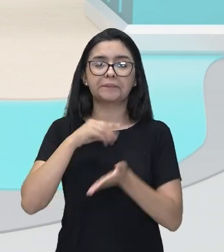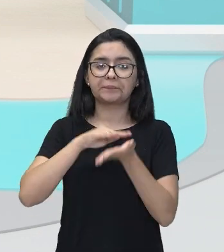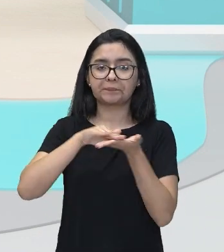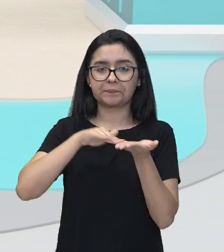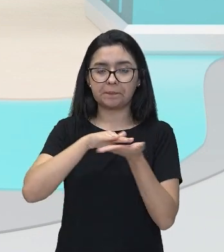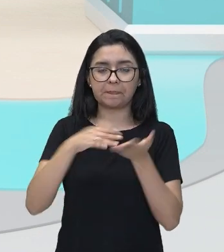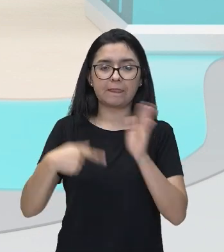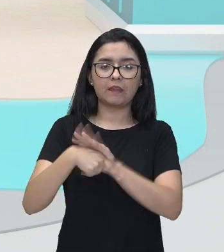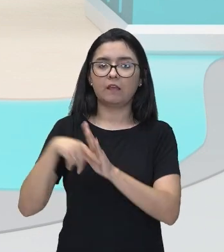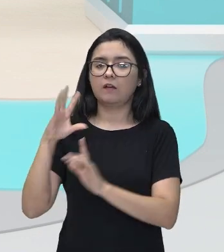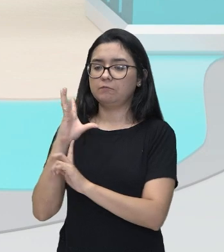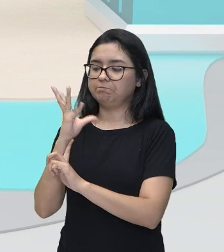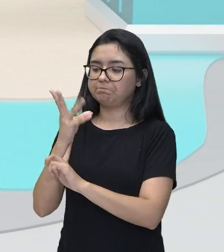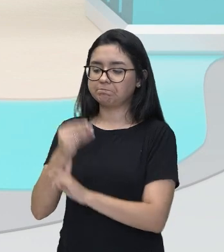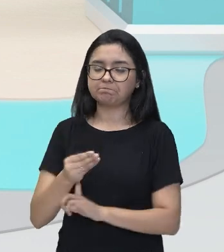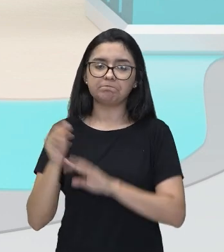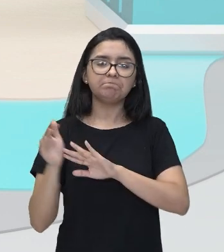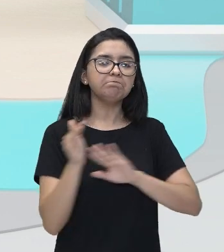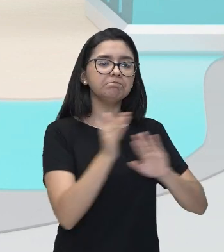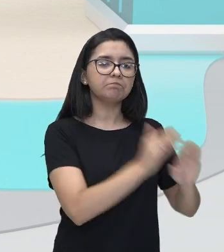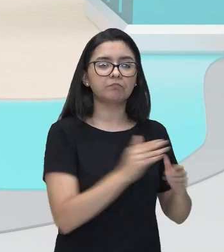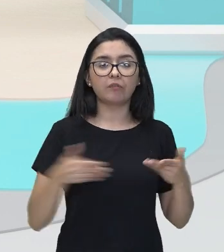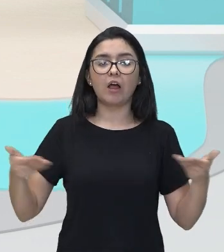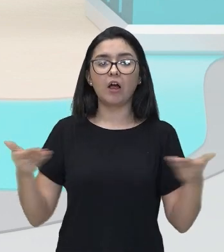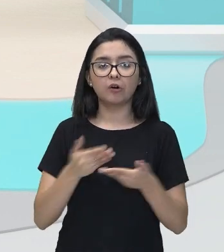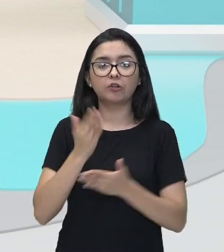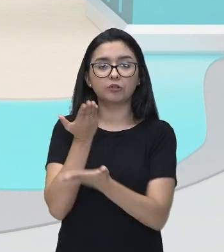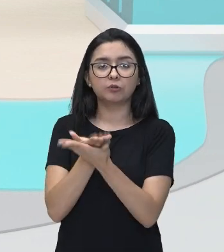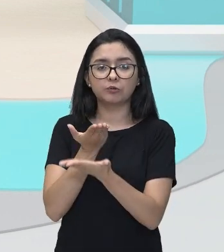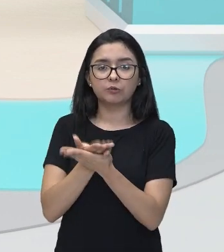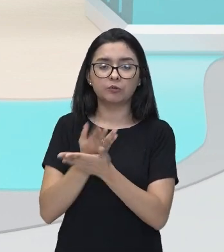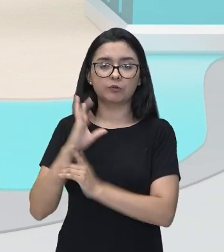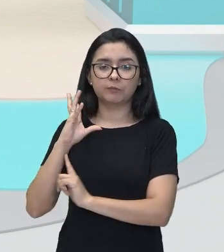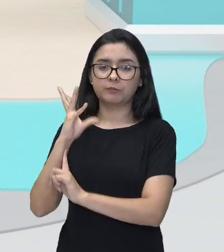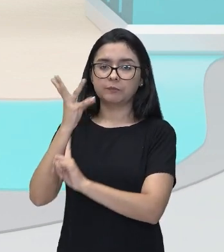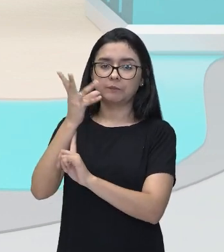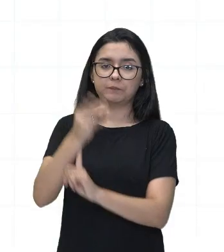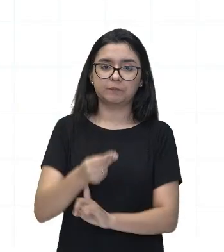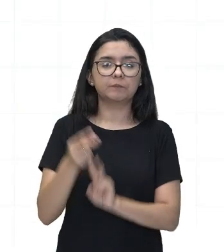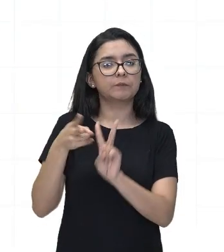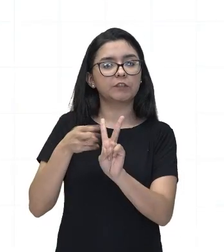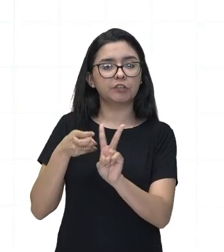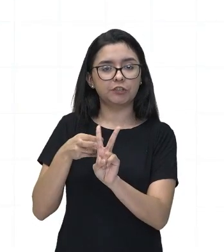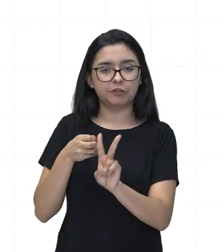arte. Nós vamos agora estudar obras de arte indígena.